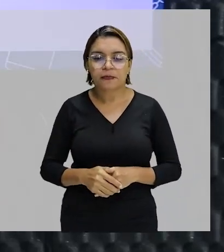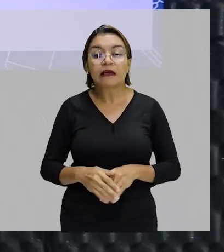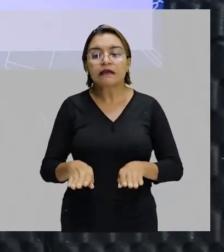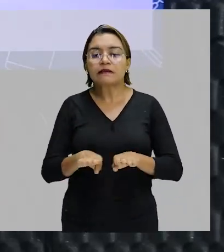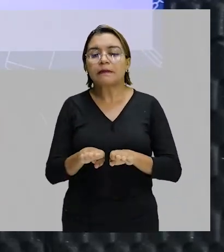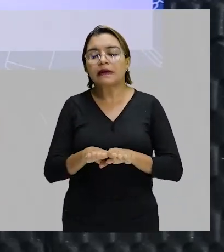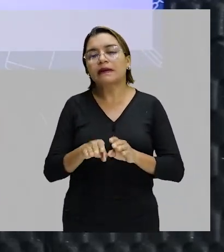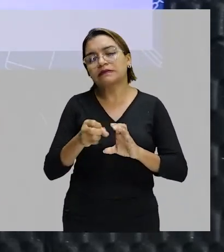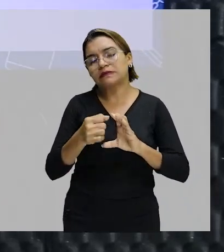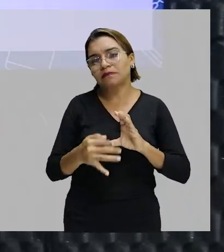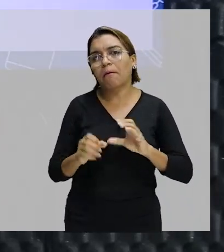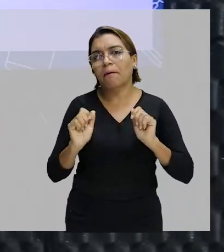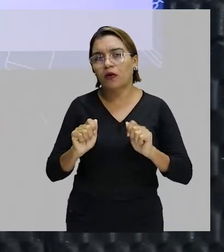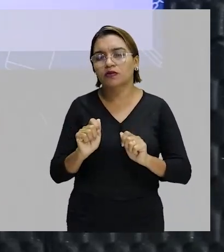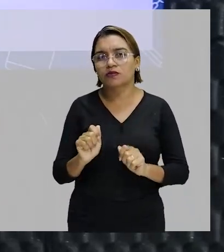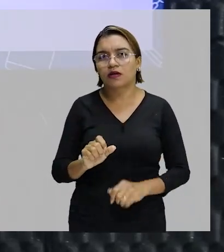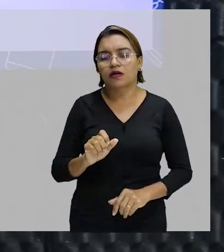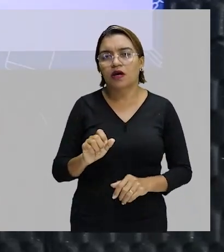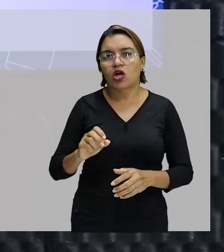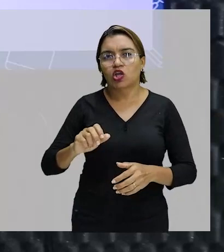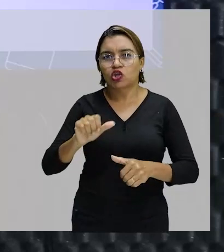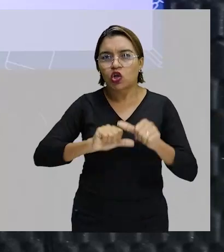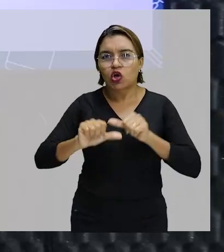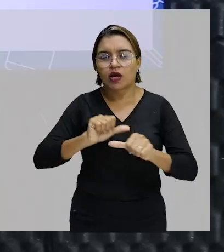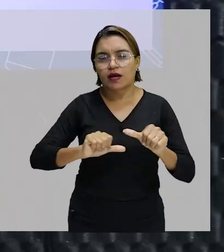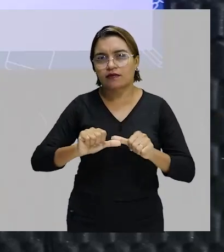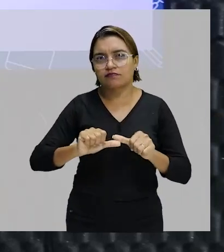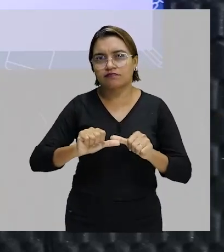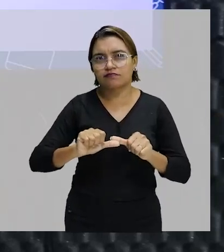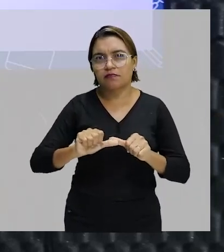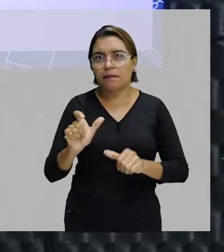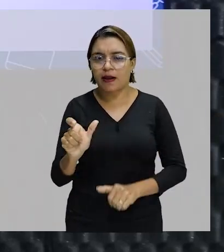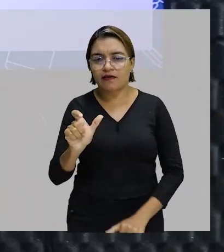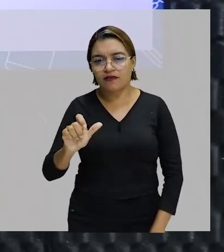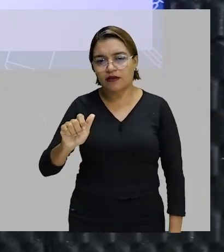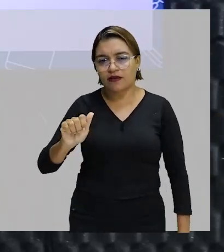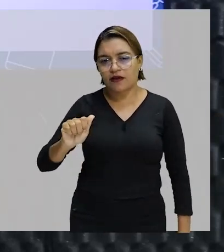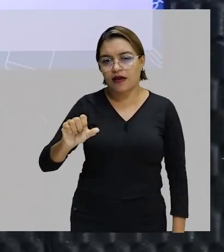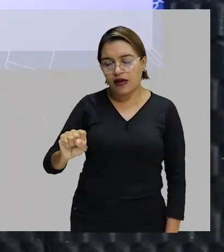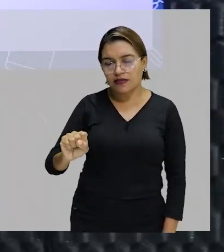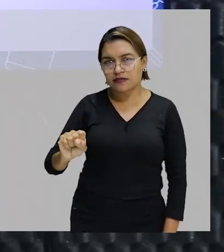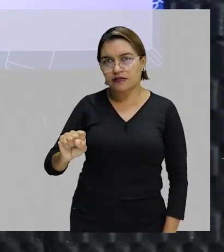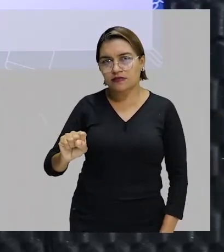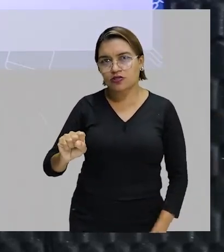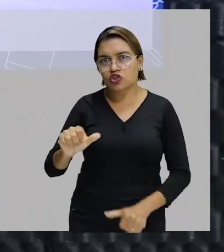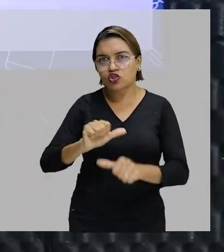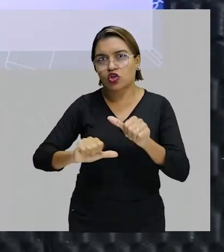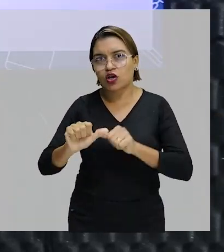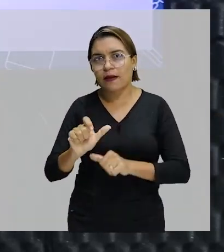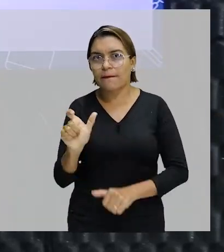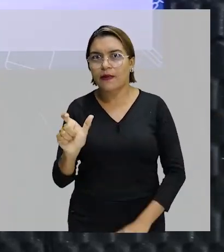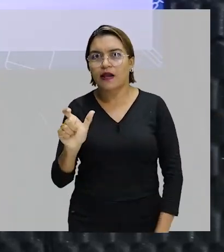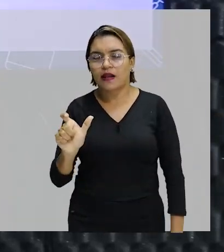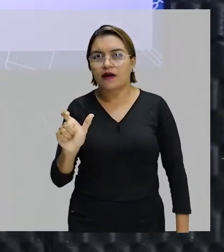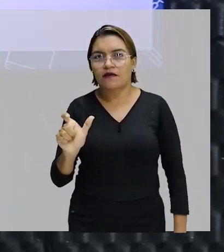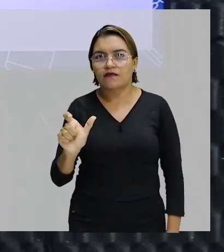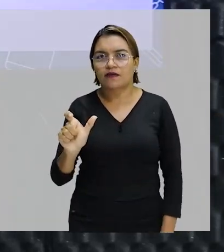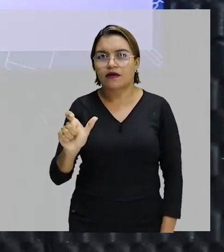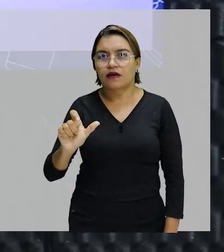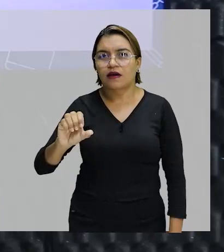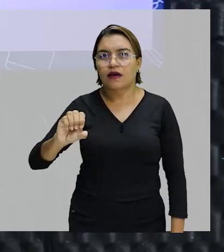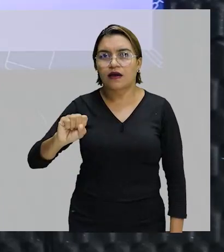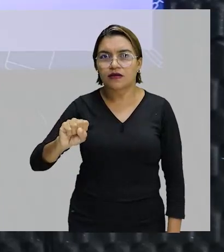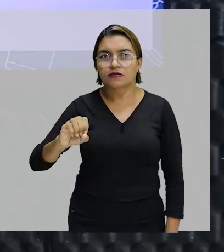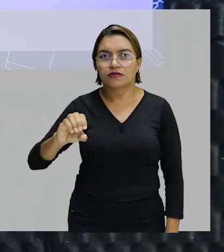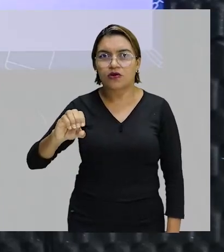esse as por uma palavrinha chamada de so, S-O, tá? Também significa tão, quando